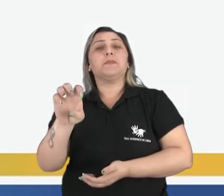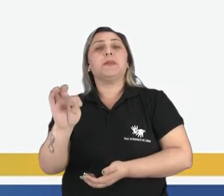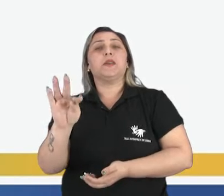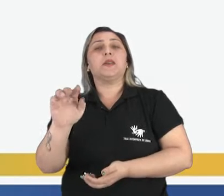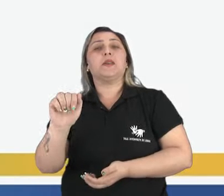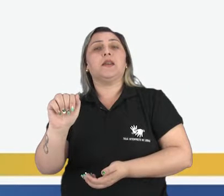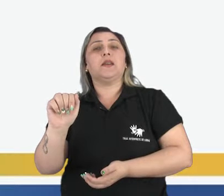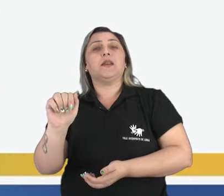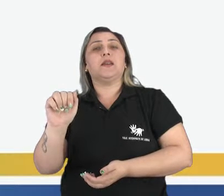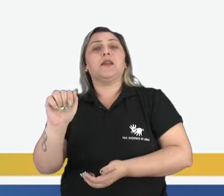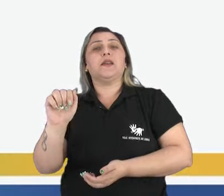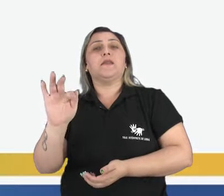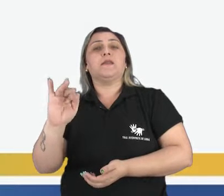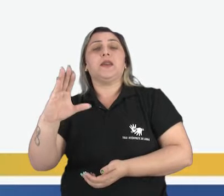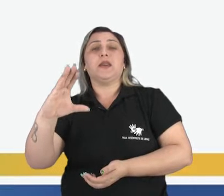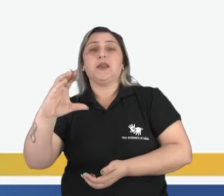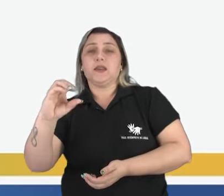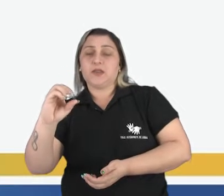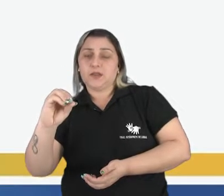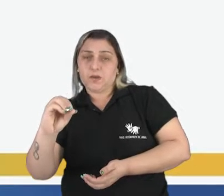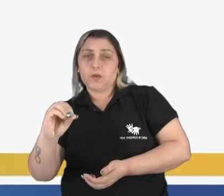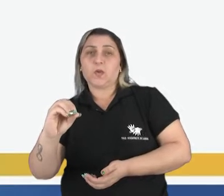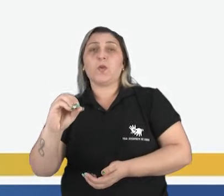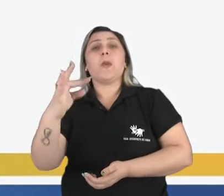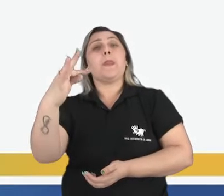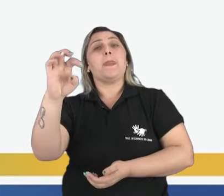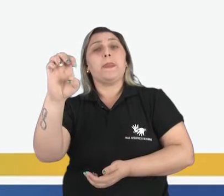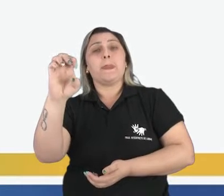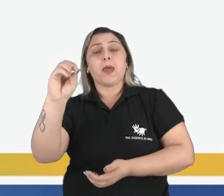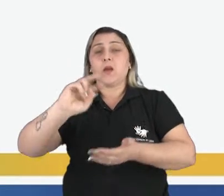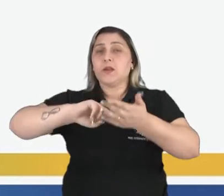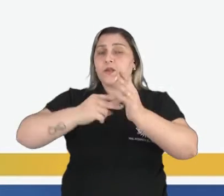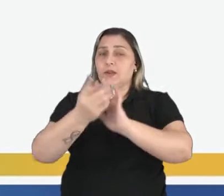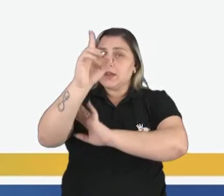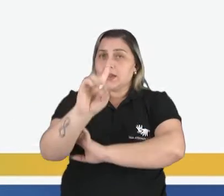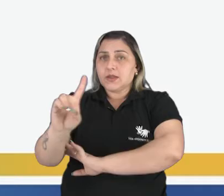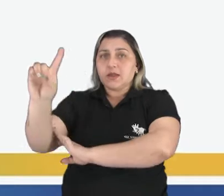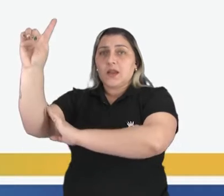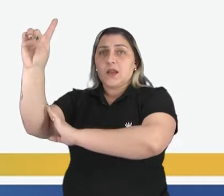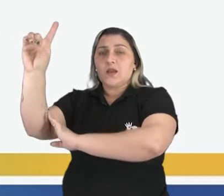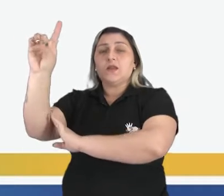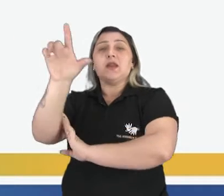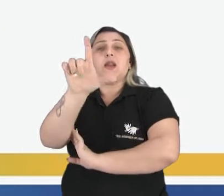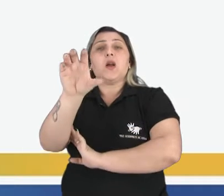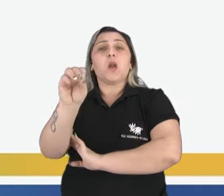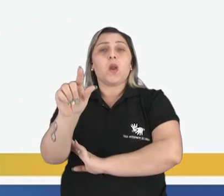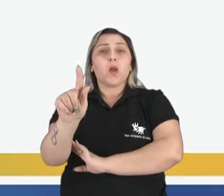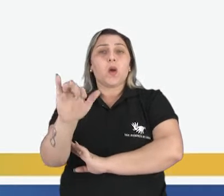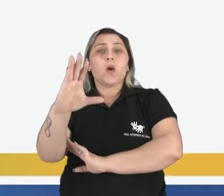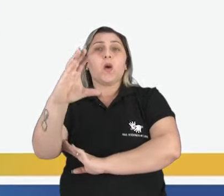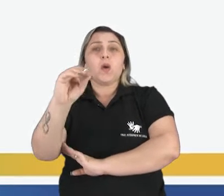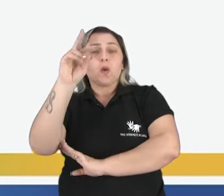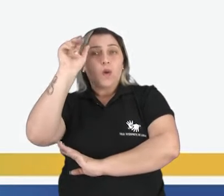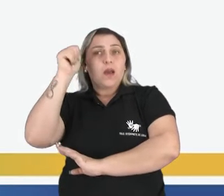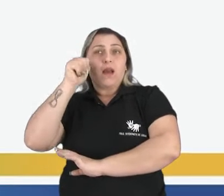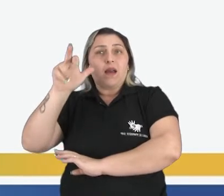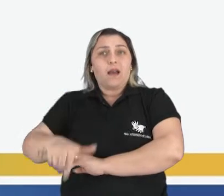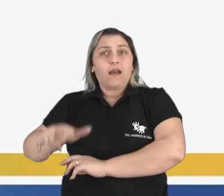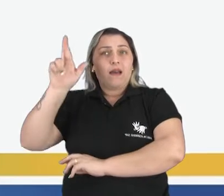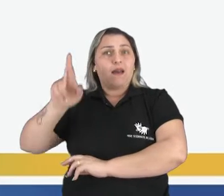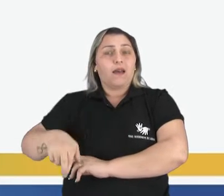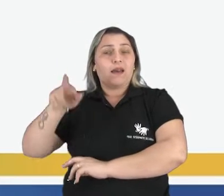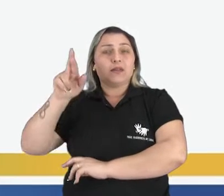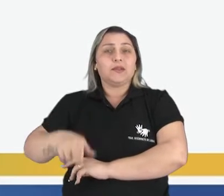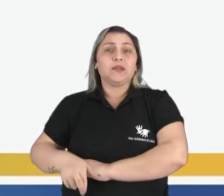metafísico. Tel quer dizer Deus, e lógico está se referindo à razão,